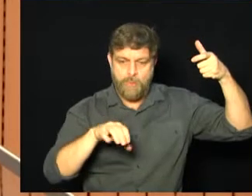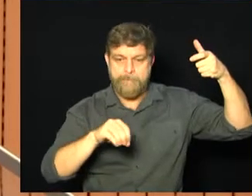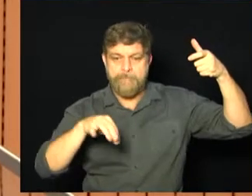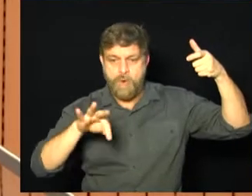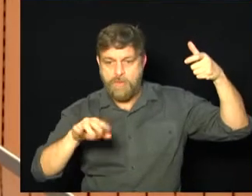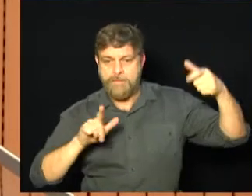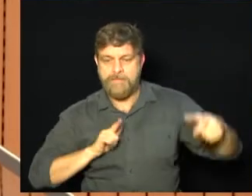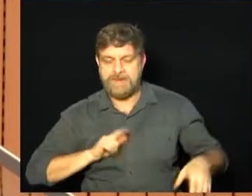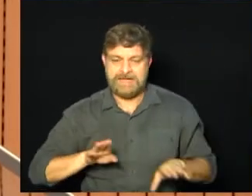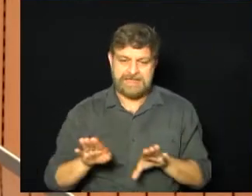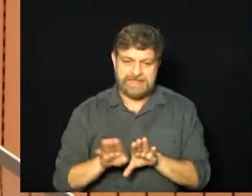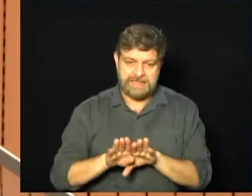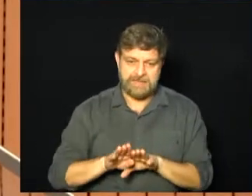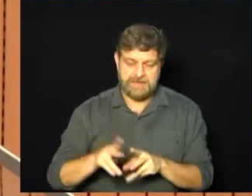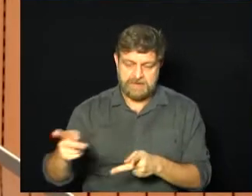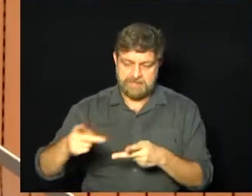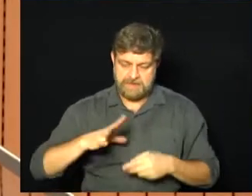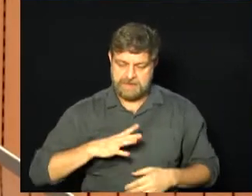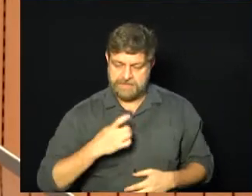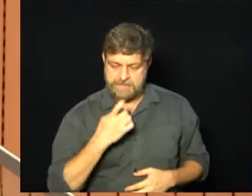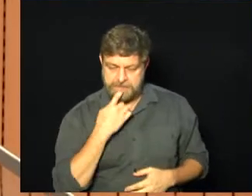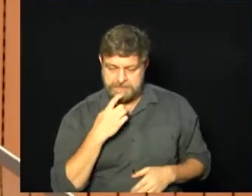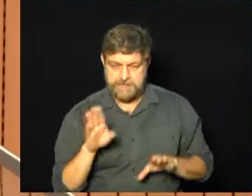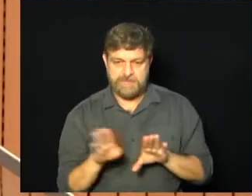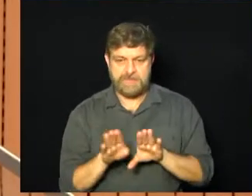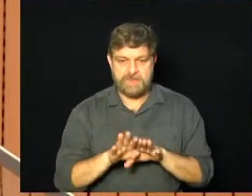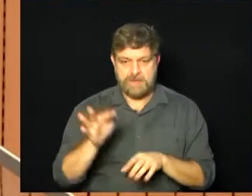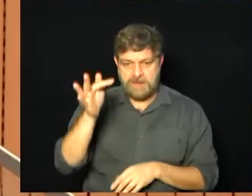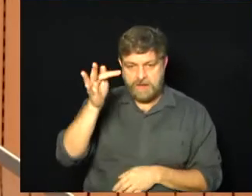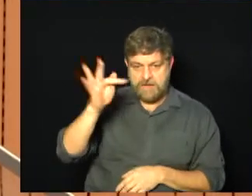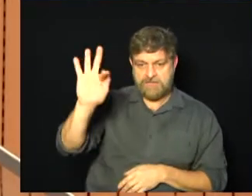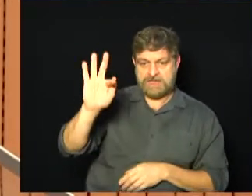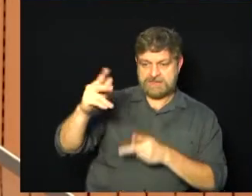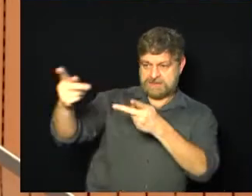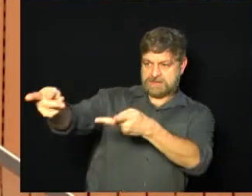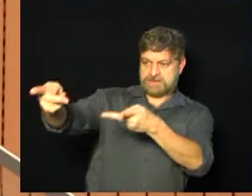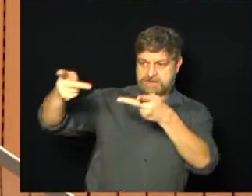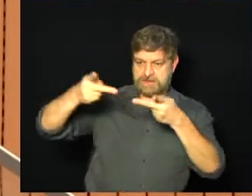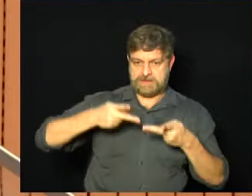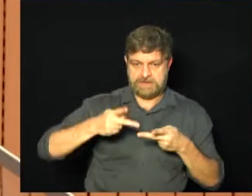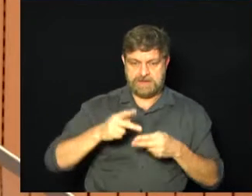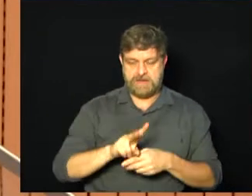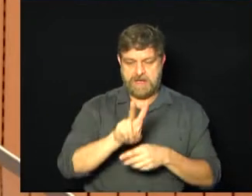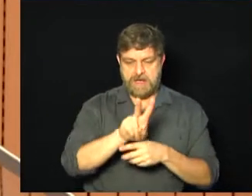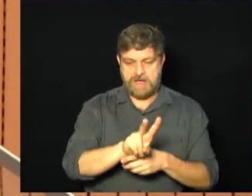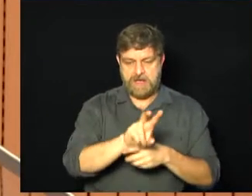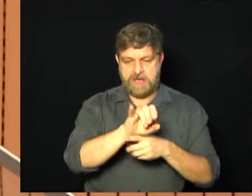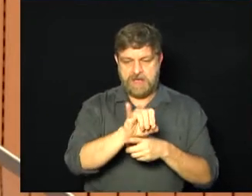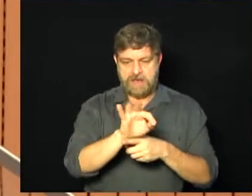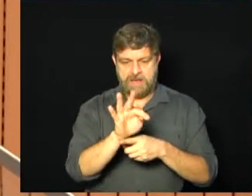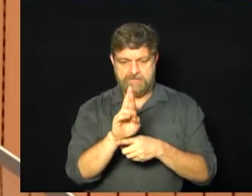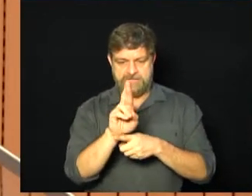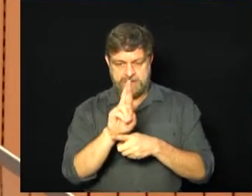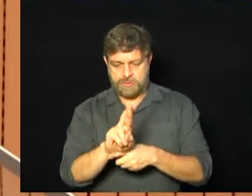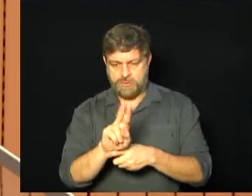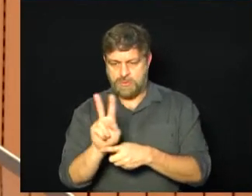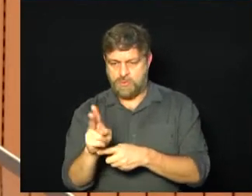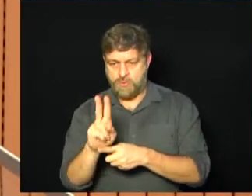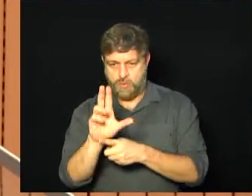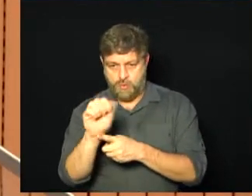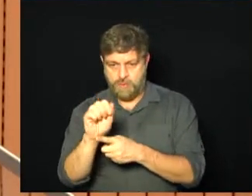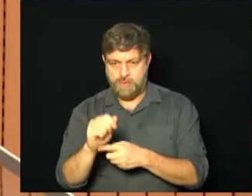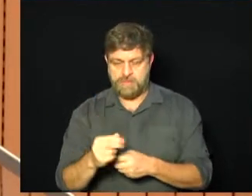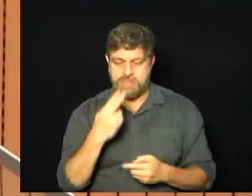com literatos do porte do francês Victor Hugo, a quem o CCLA enviou correspondência